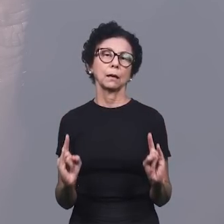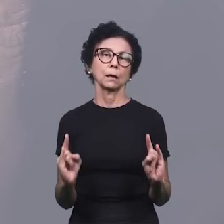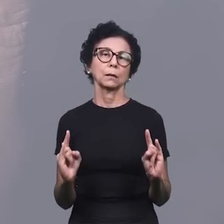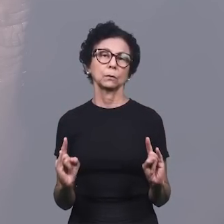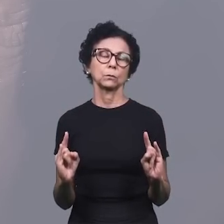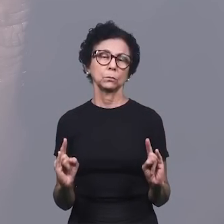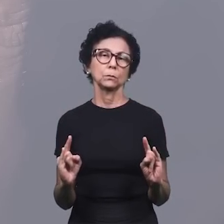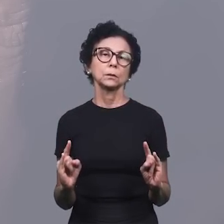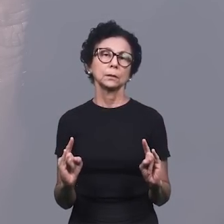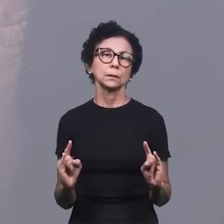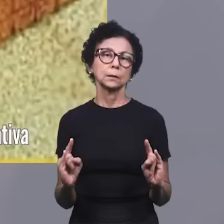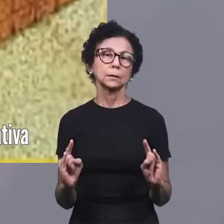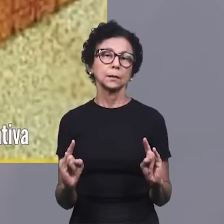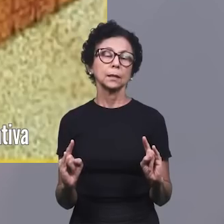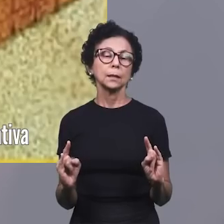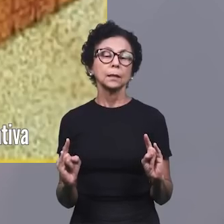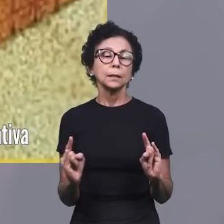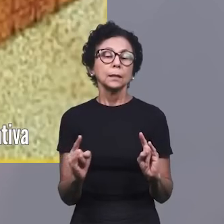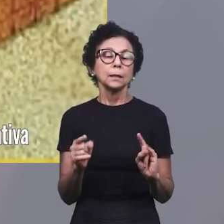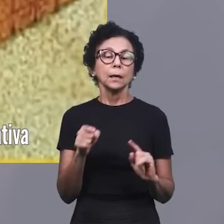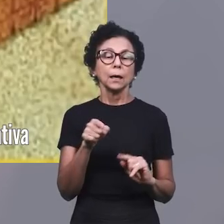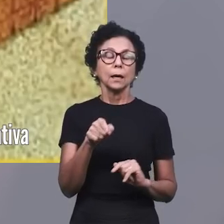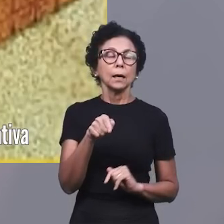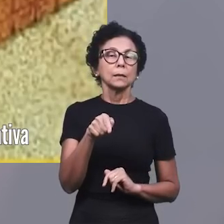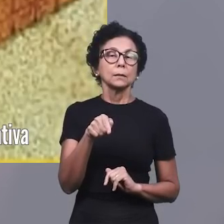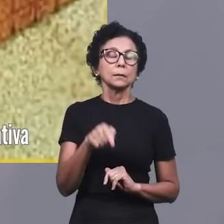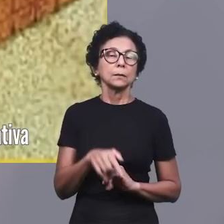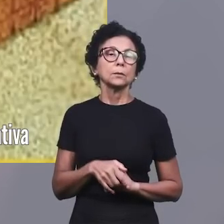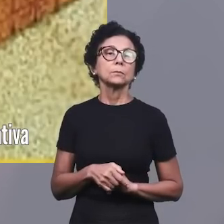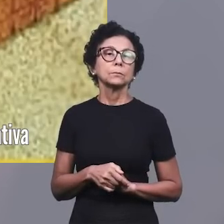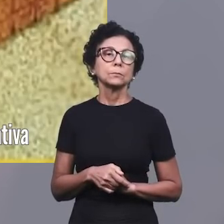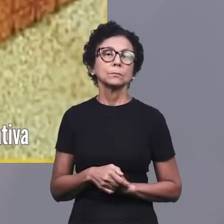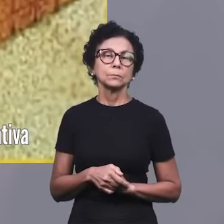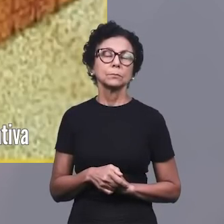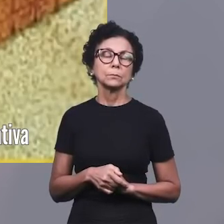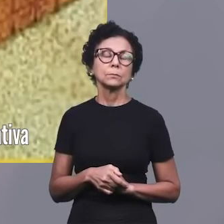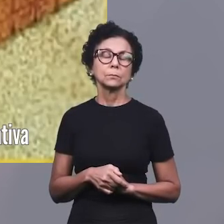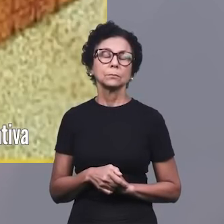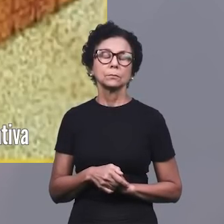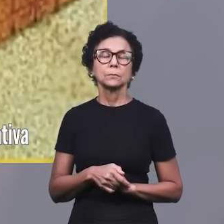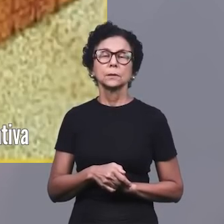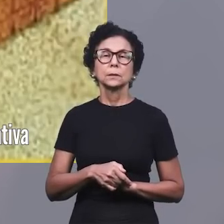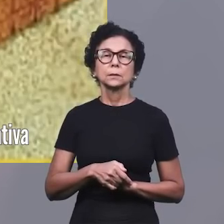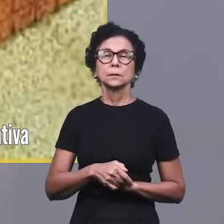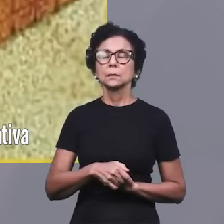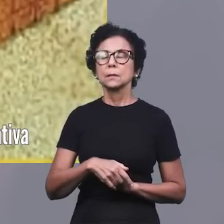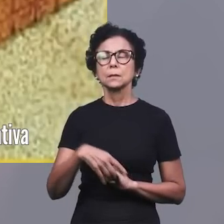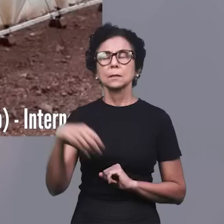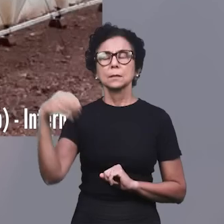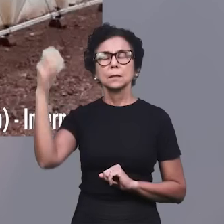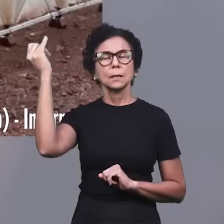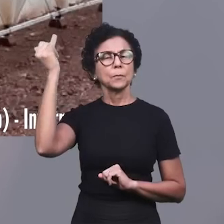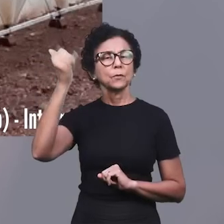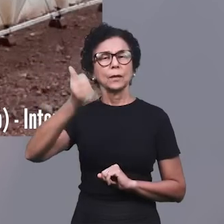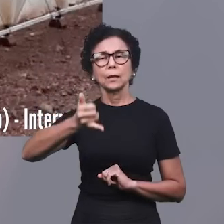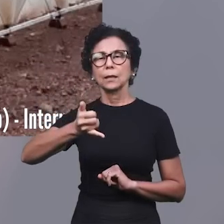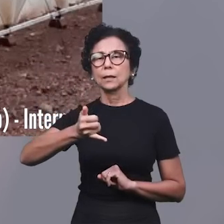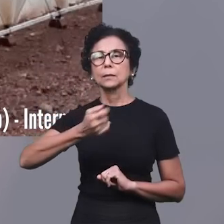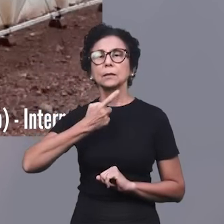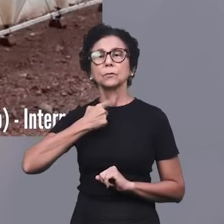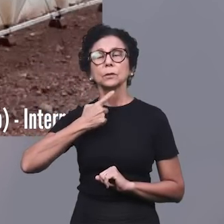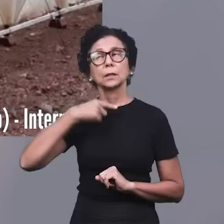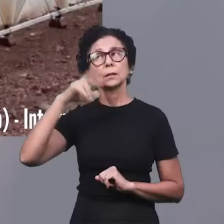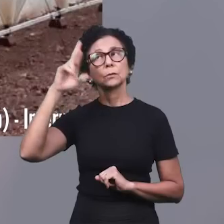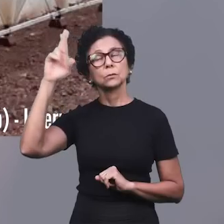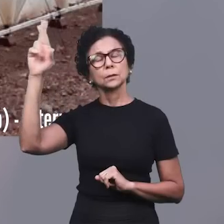esse espaço e a partir daí se revelar ao homem. Sempre ele quis, sempre foi o desejo do Senhor. Quando você